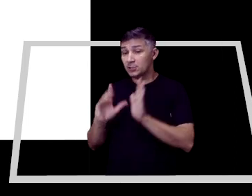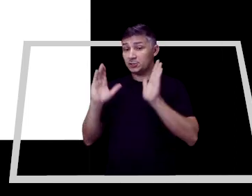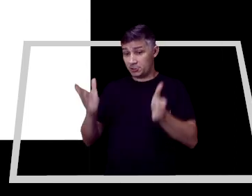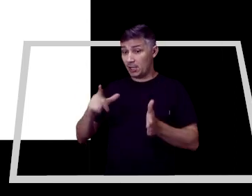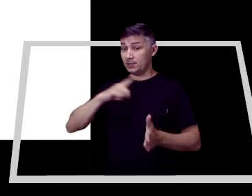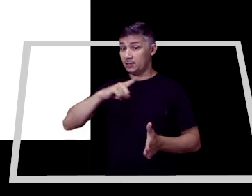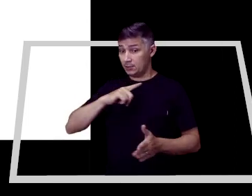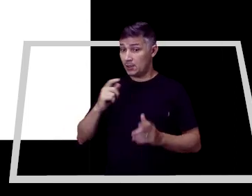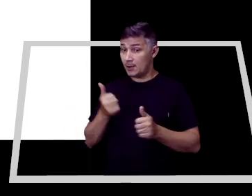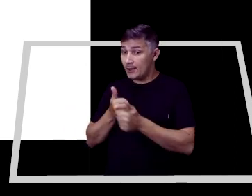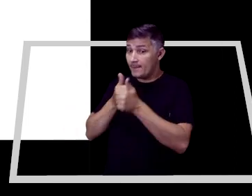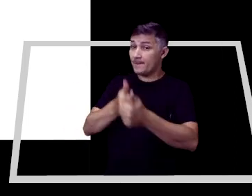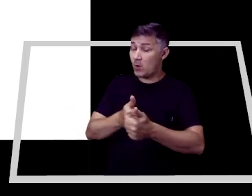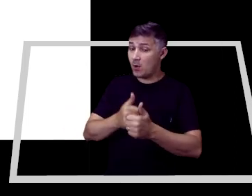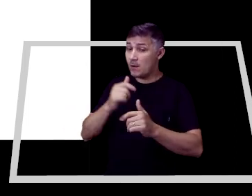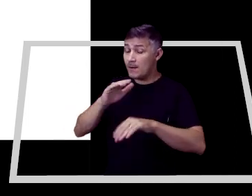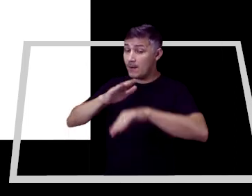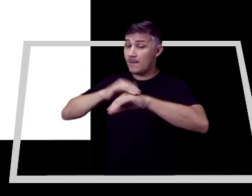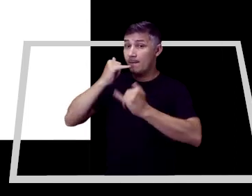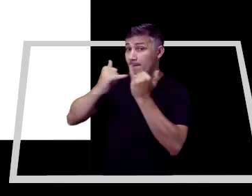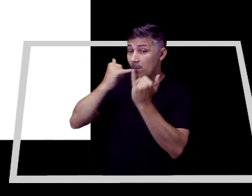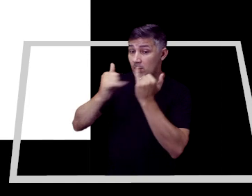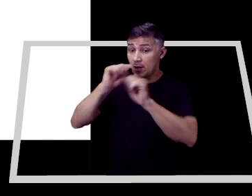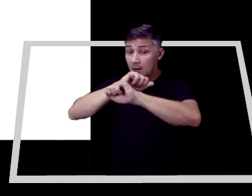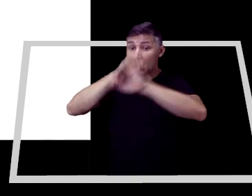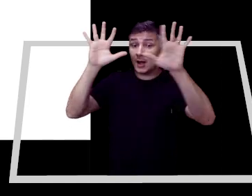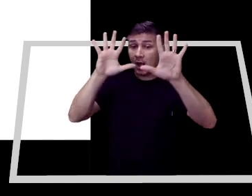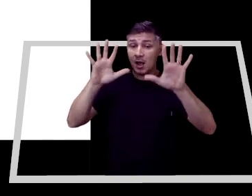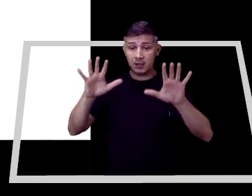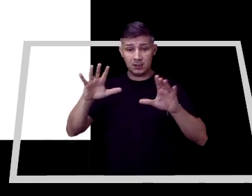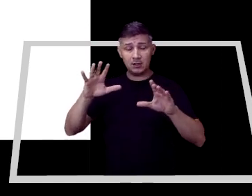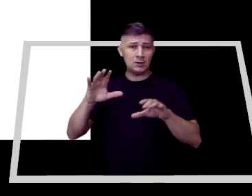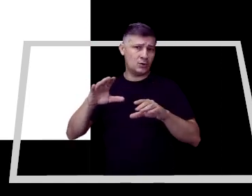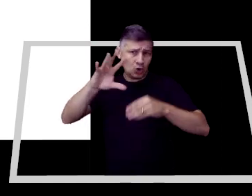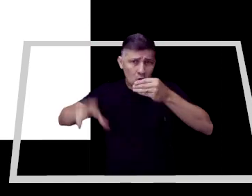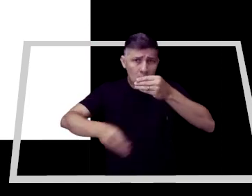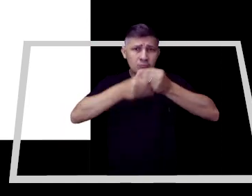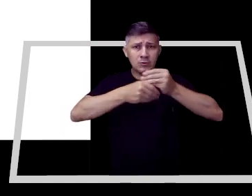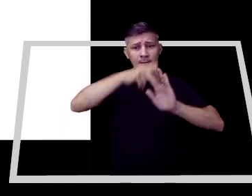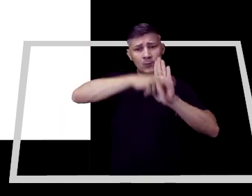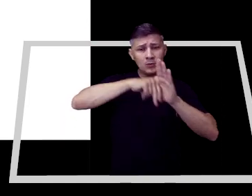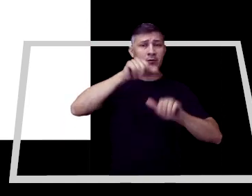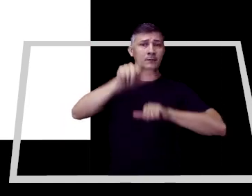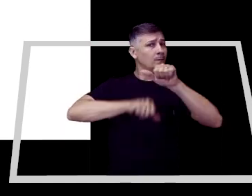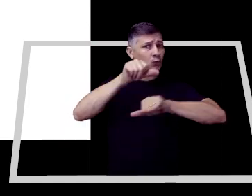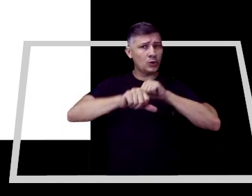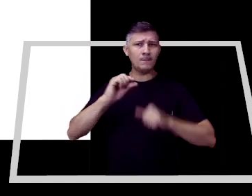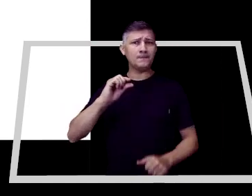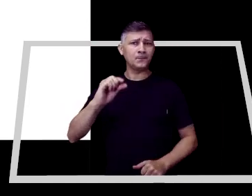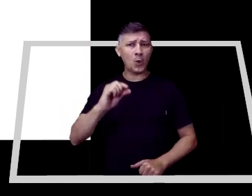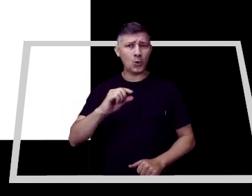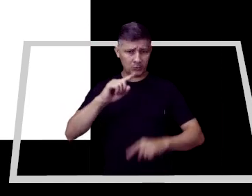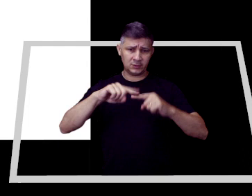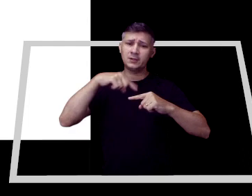ela já teve uma aproximação muito clara com os complementares, é um projeto que mudou